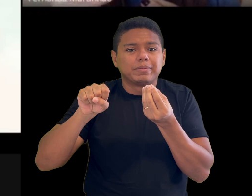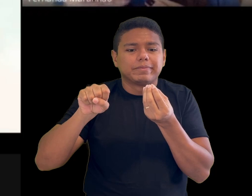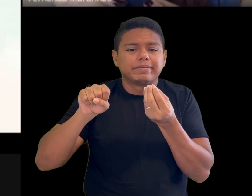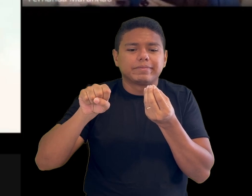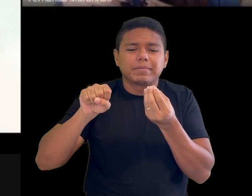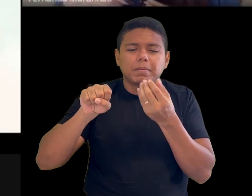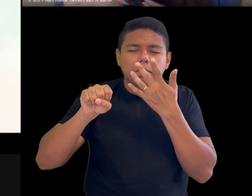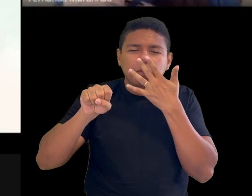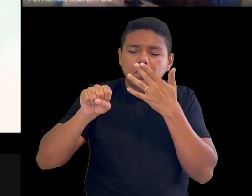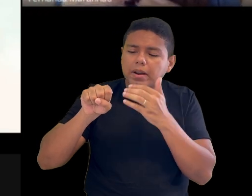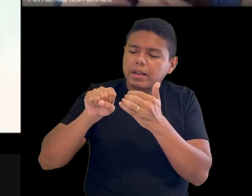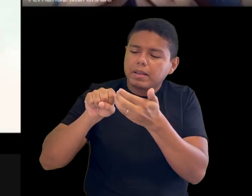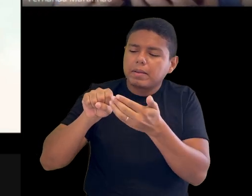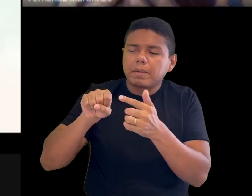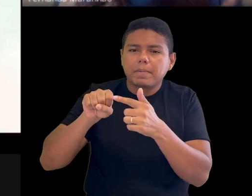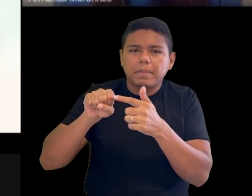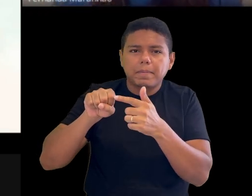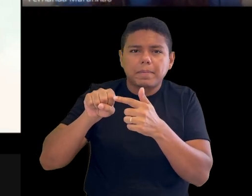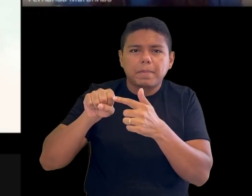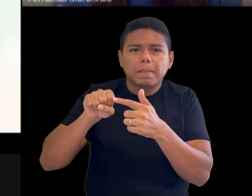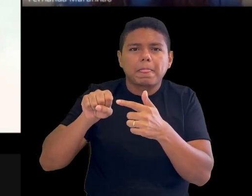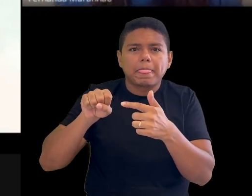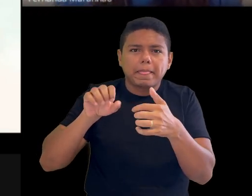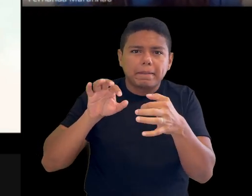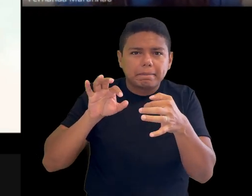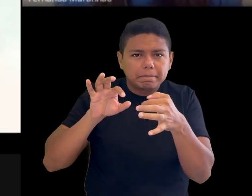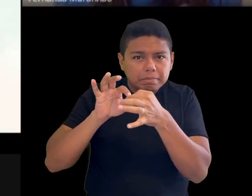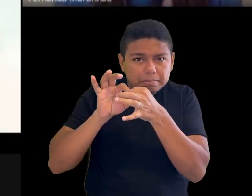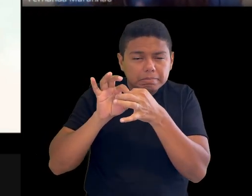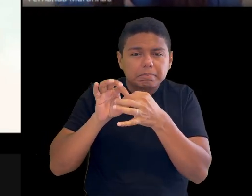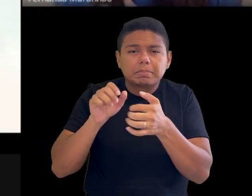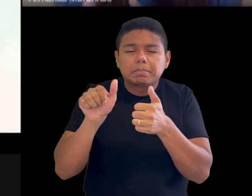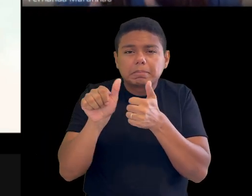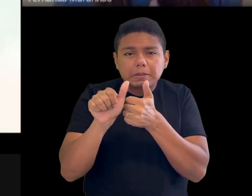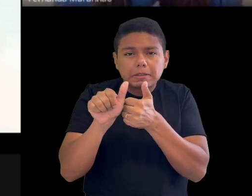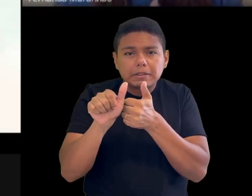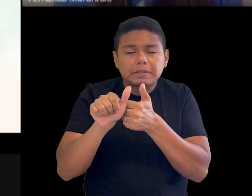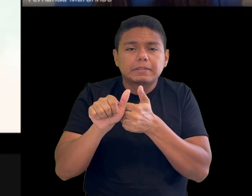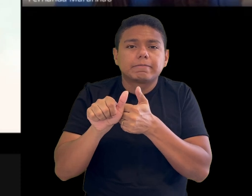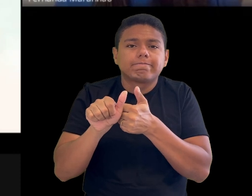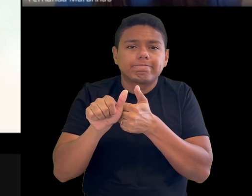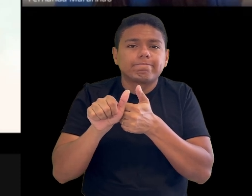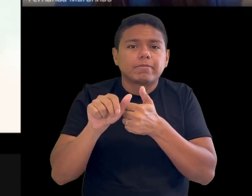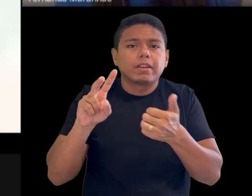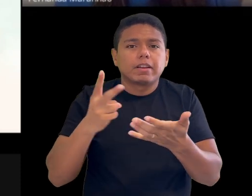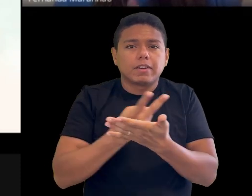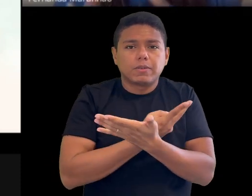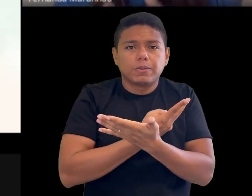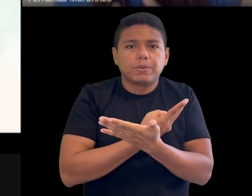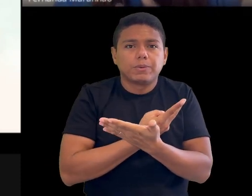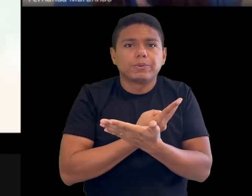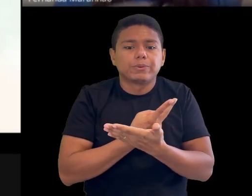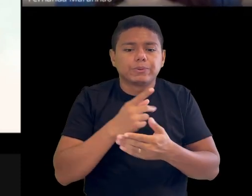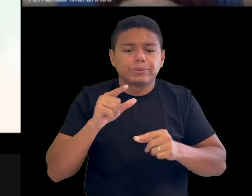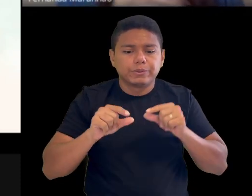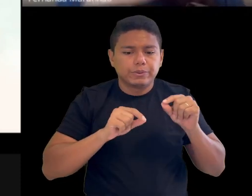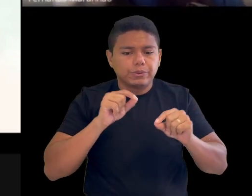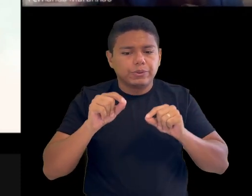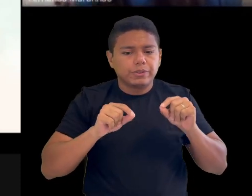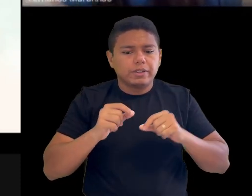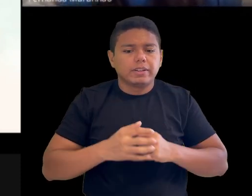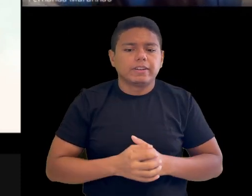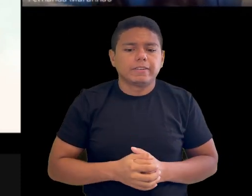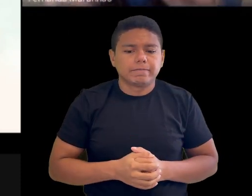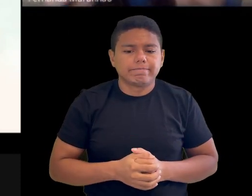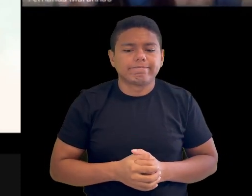ao orifício cervical interno, e muitas vezes também associada a uma inserção velamentosa desse cordão. Então, não só está na margem